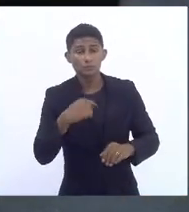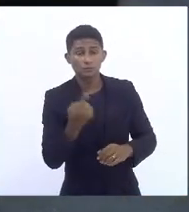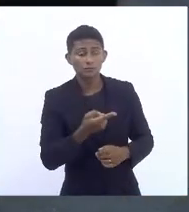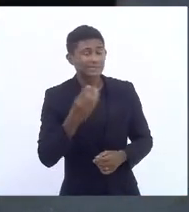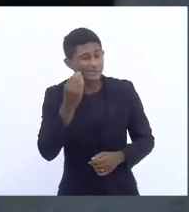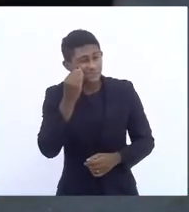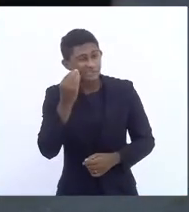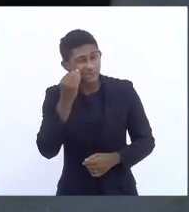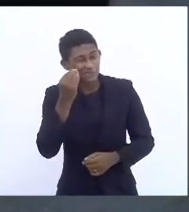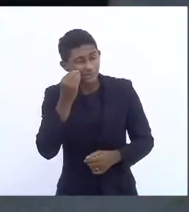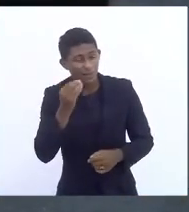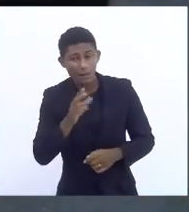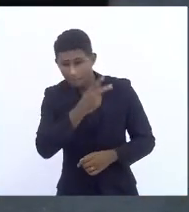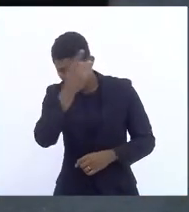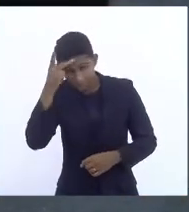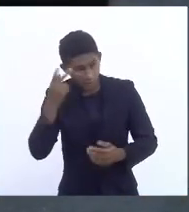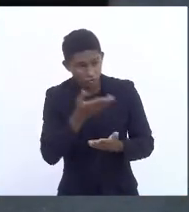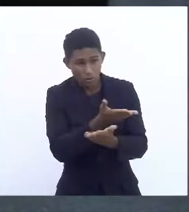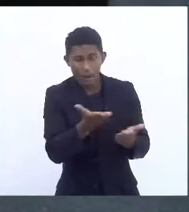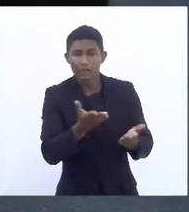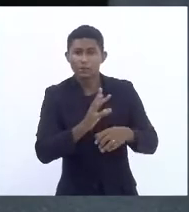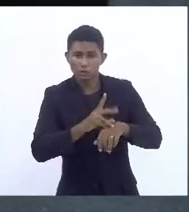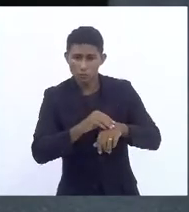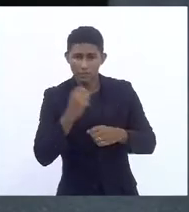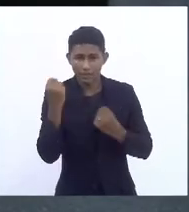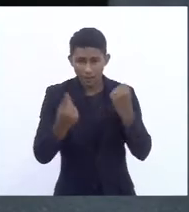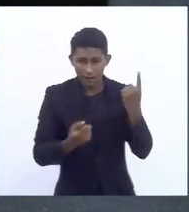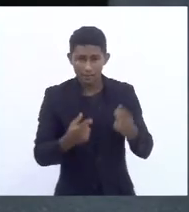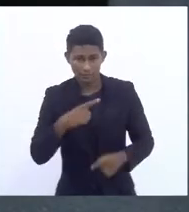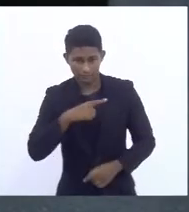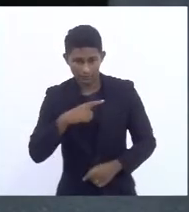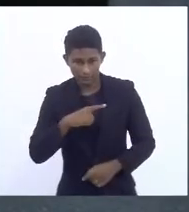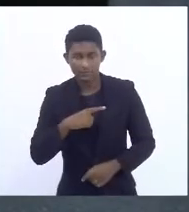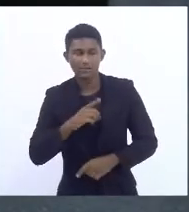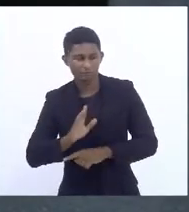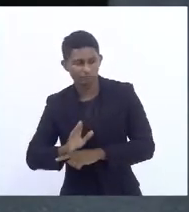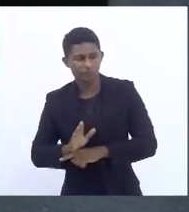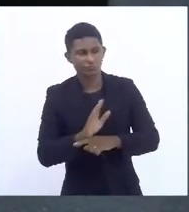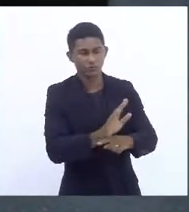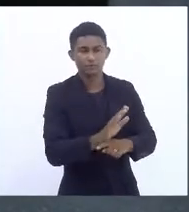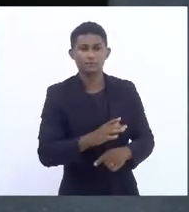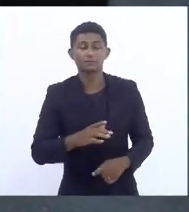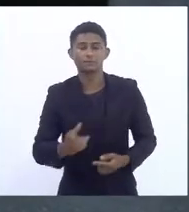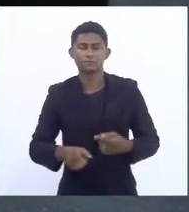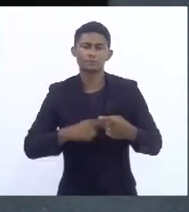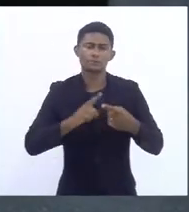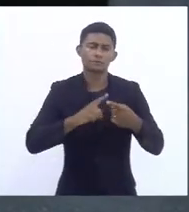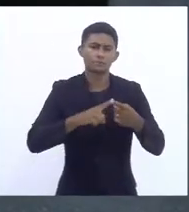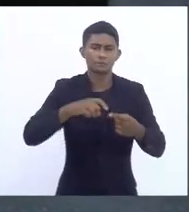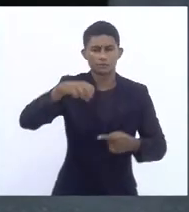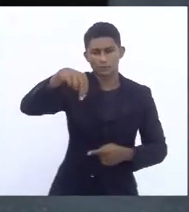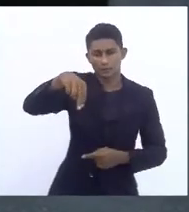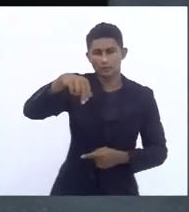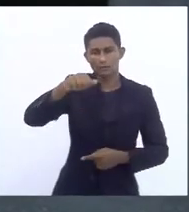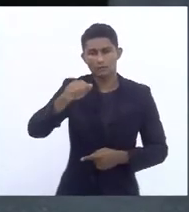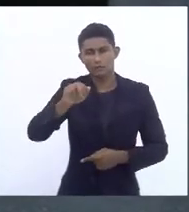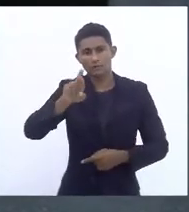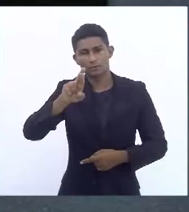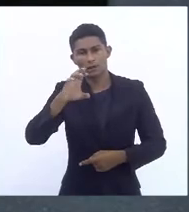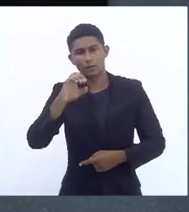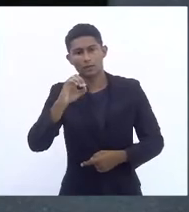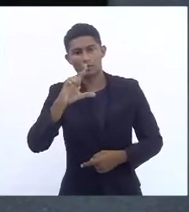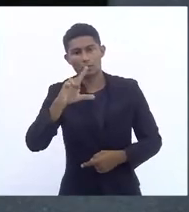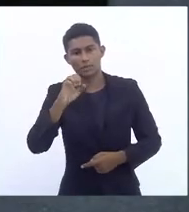proteção a essas pessoas que possuem doenças raras. E eu quero dizer que a narcolepsia entrou no meu mandato através de uma pessoa